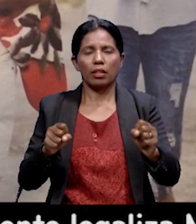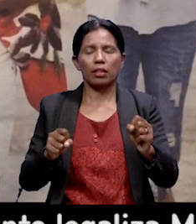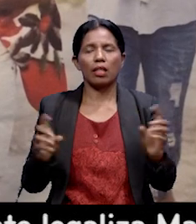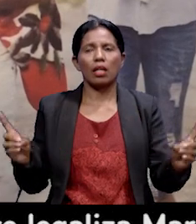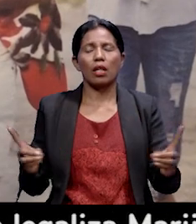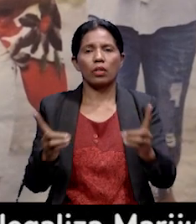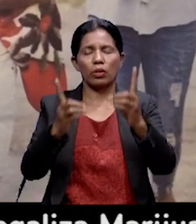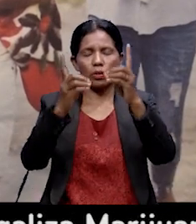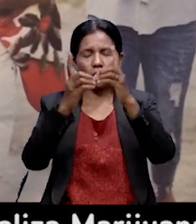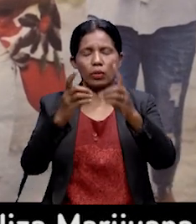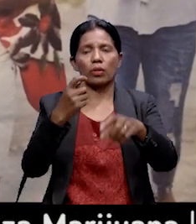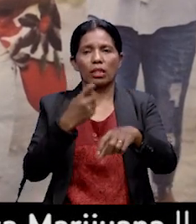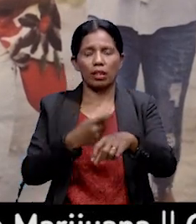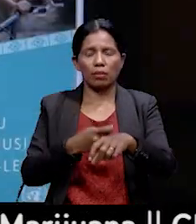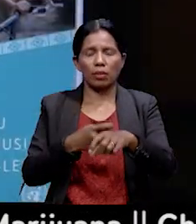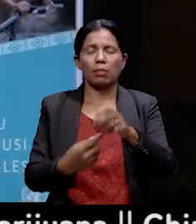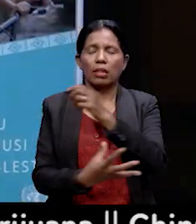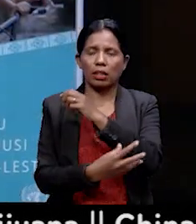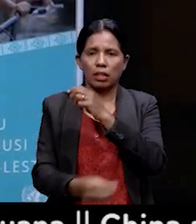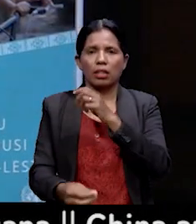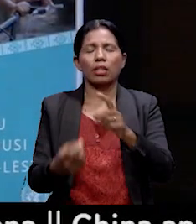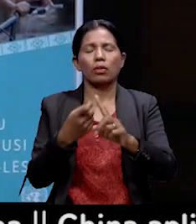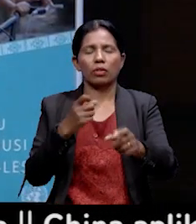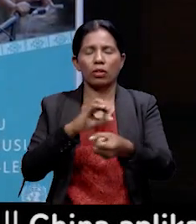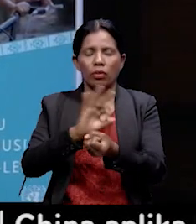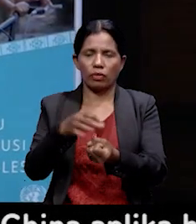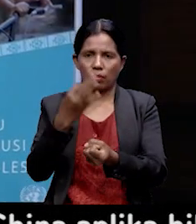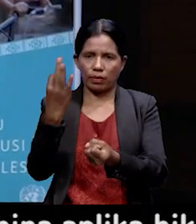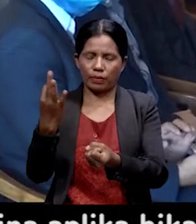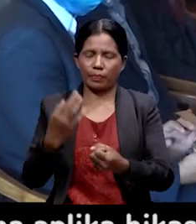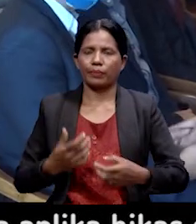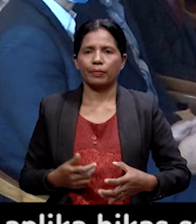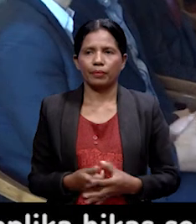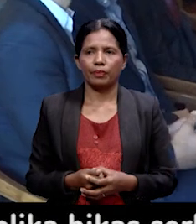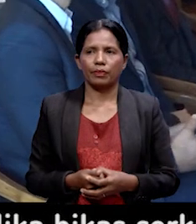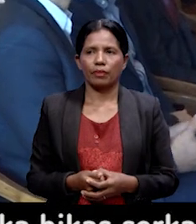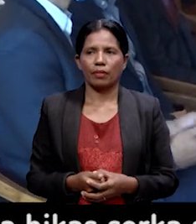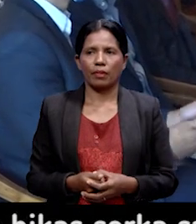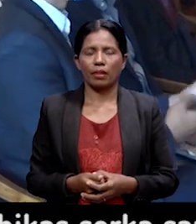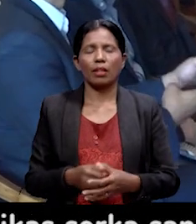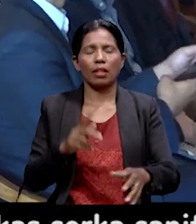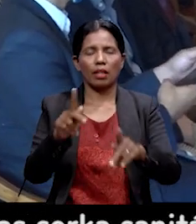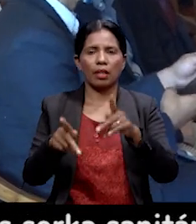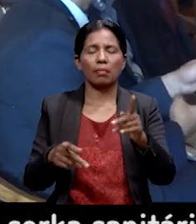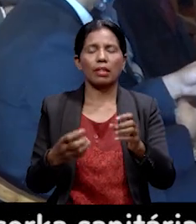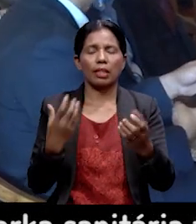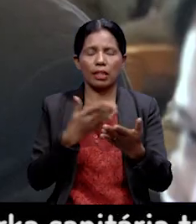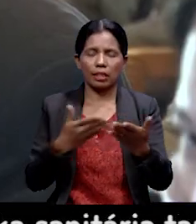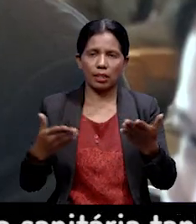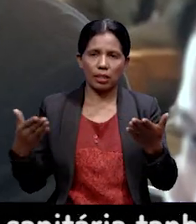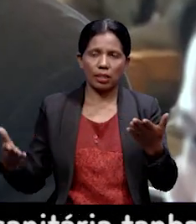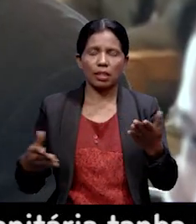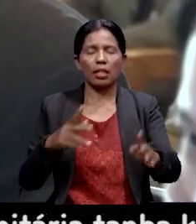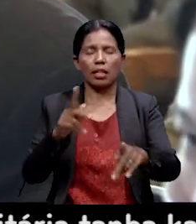enfrenta situação vulnerável impacto da pandemia COVID-19. Desigualmente recusou-se na